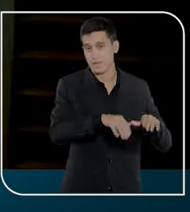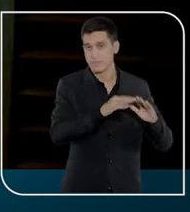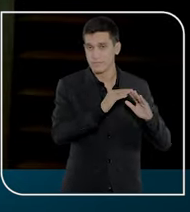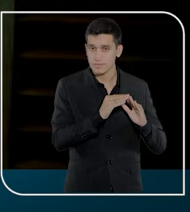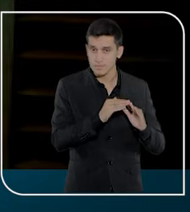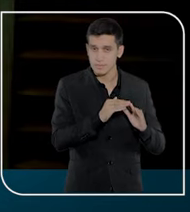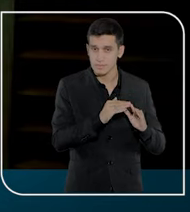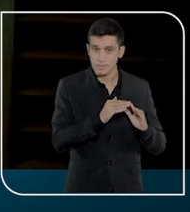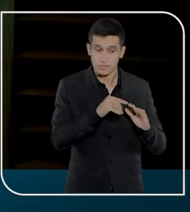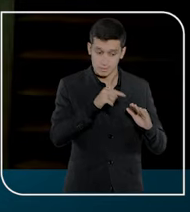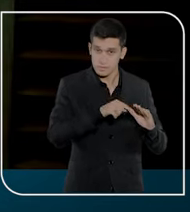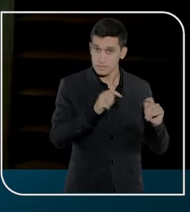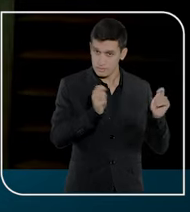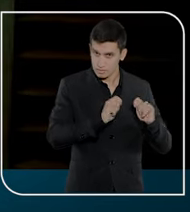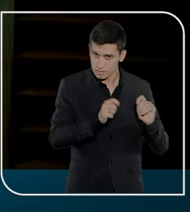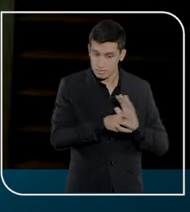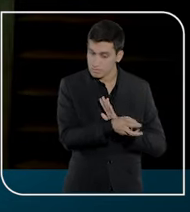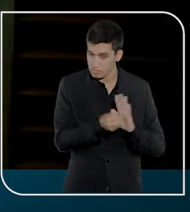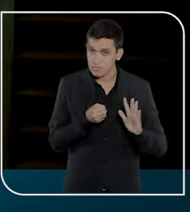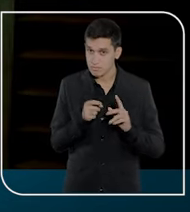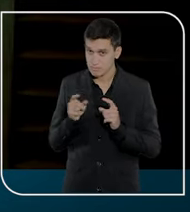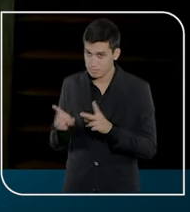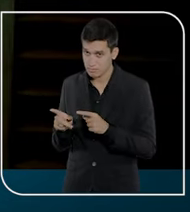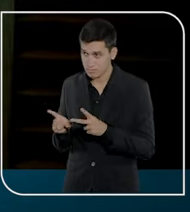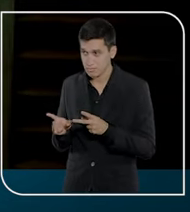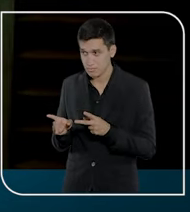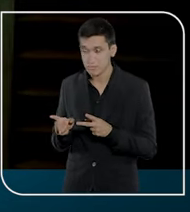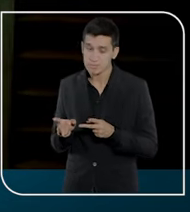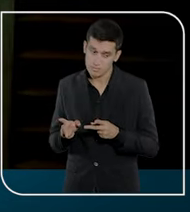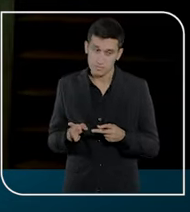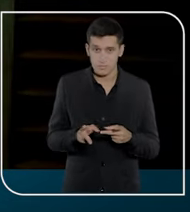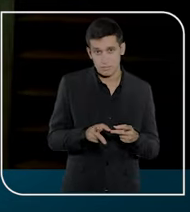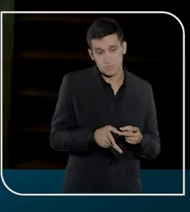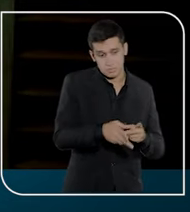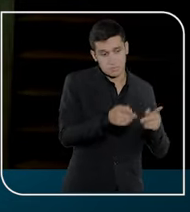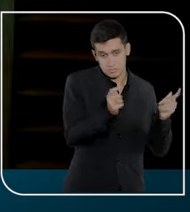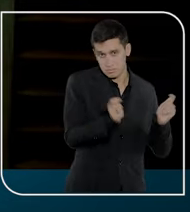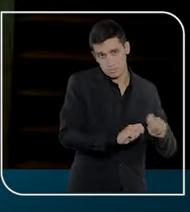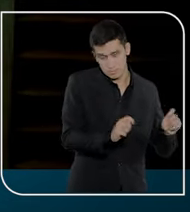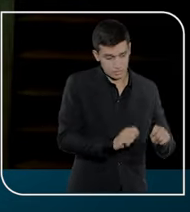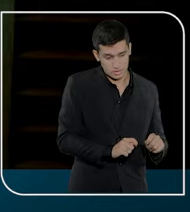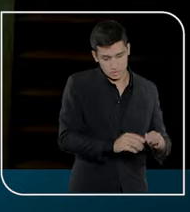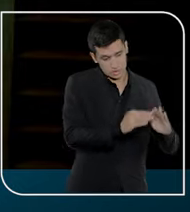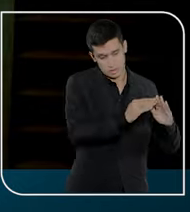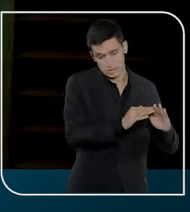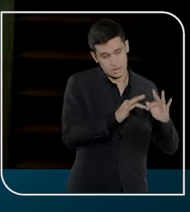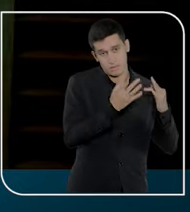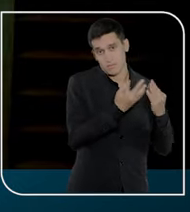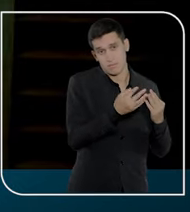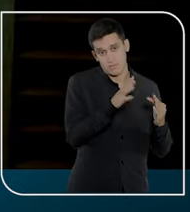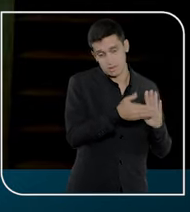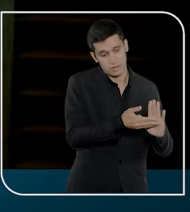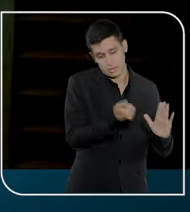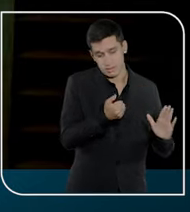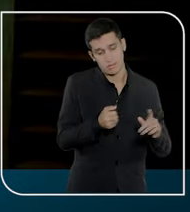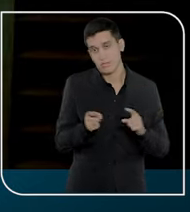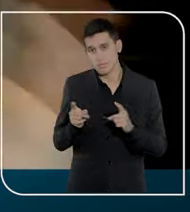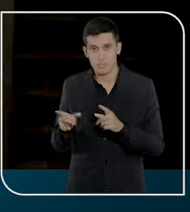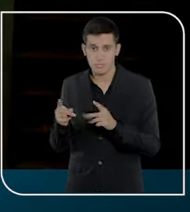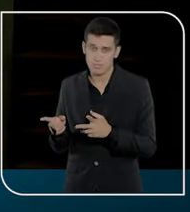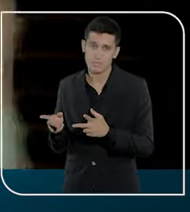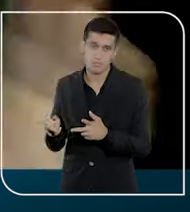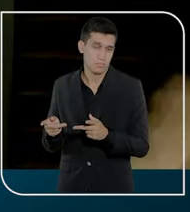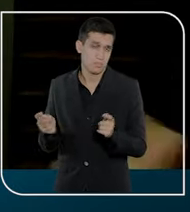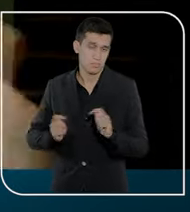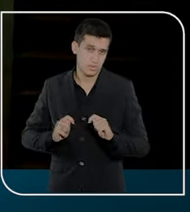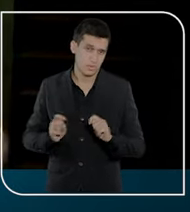é penhorável? Sim, esse bem é penhorável para pagar essa dívida, porque essa dívida tem uma natureza alimentar. Tá? Então, a gente